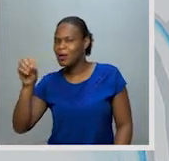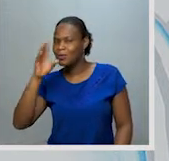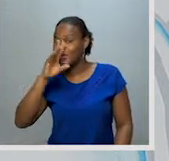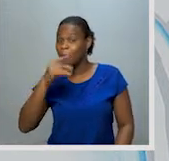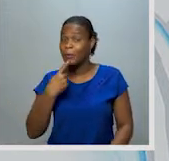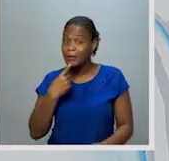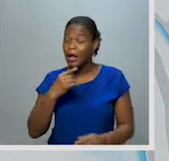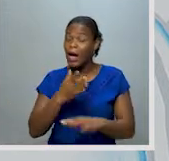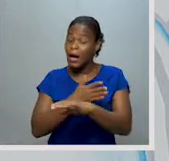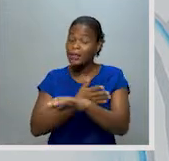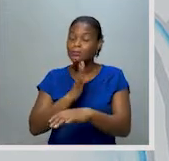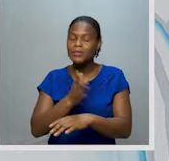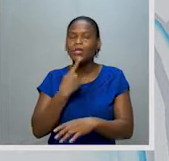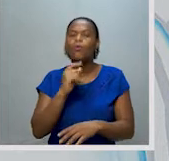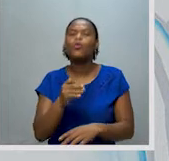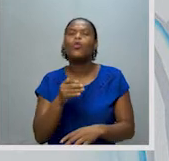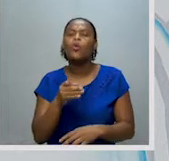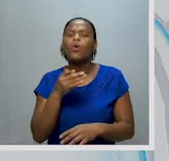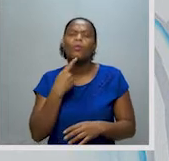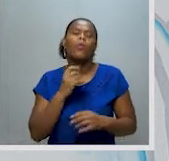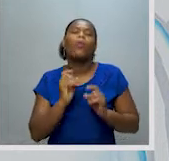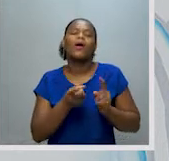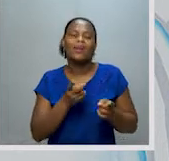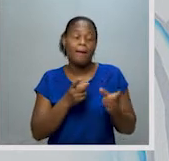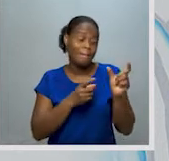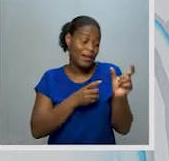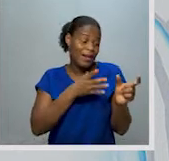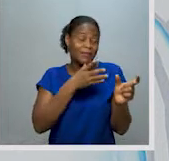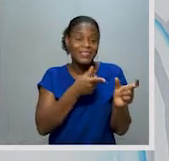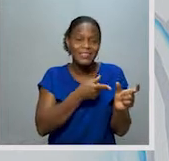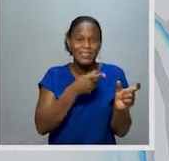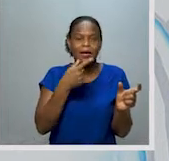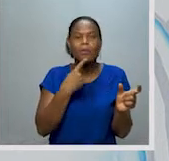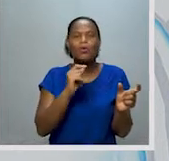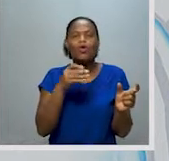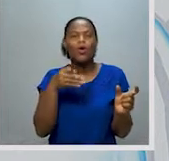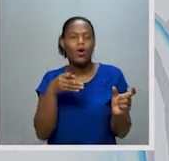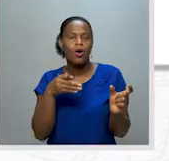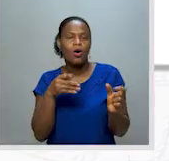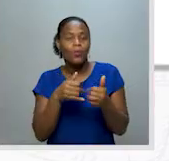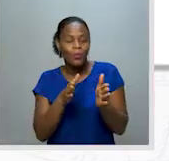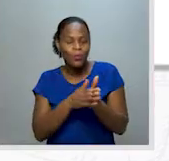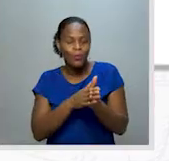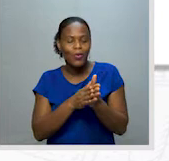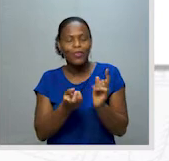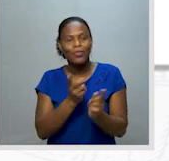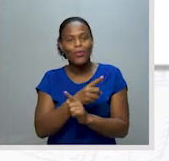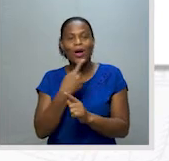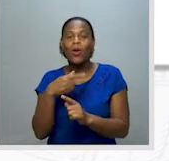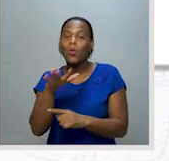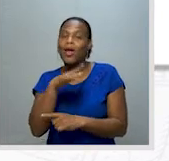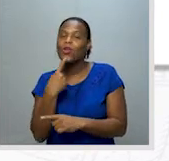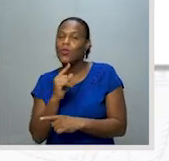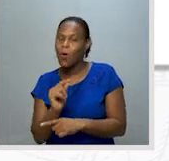é um pronome. Pronome, como a própria palavra parece querer dizer, é tudo que vem no lugar do